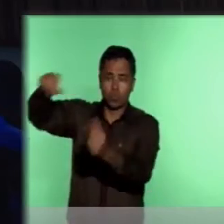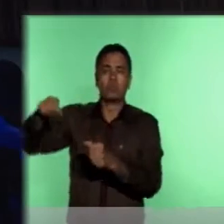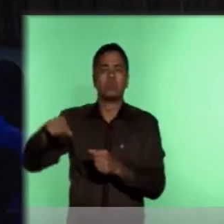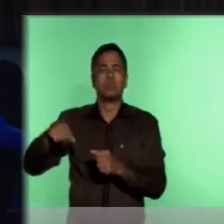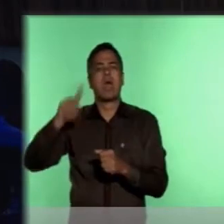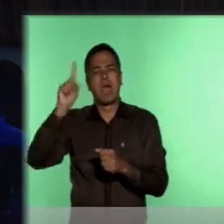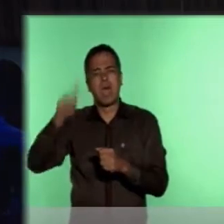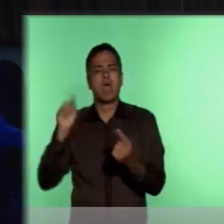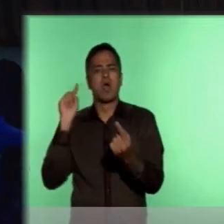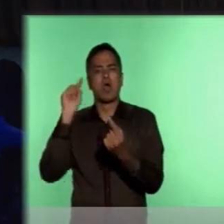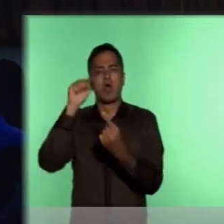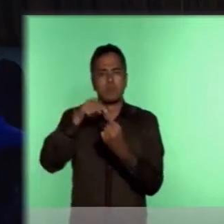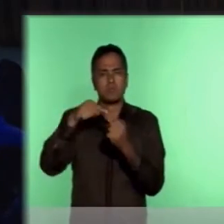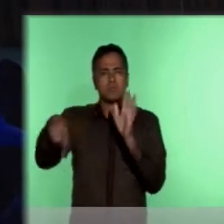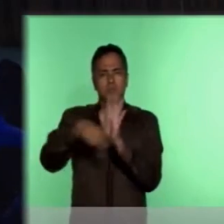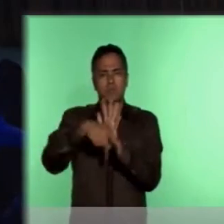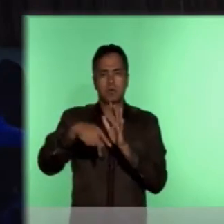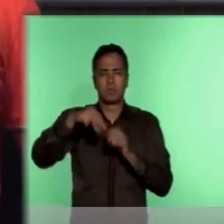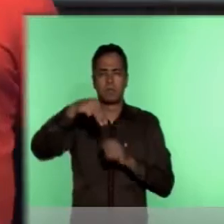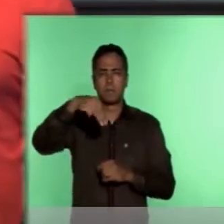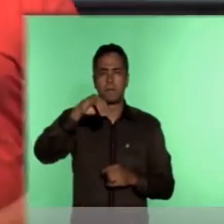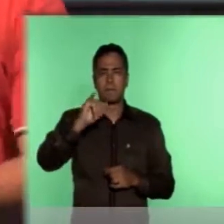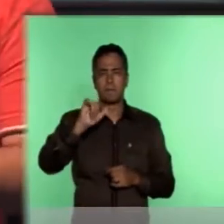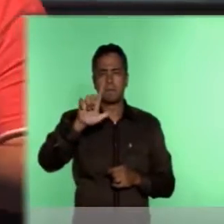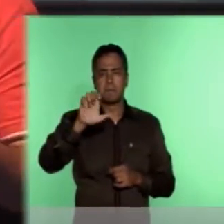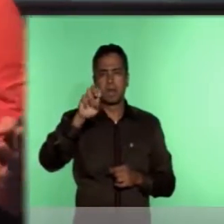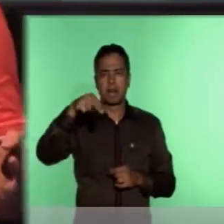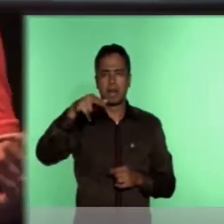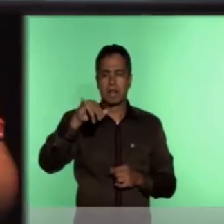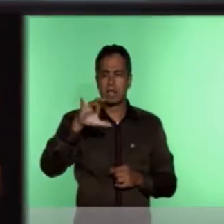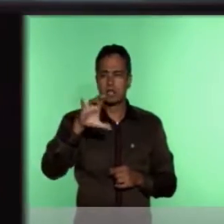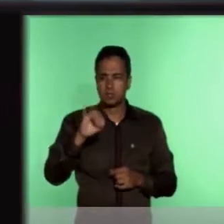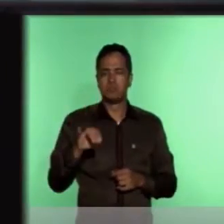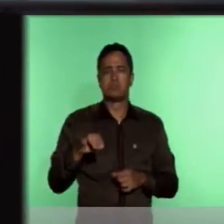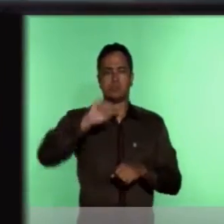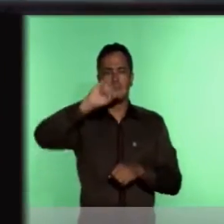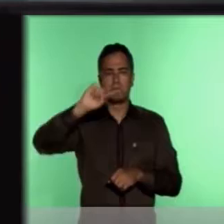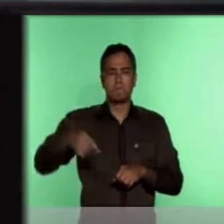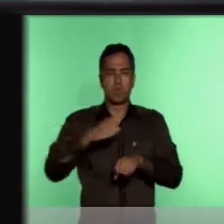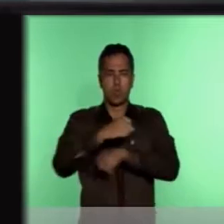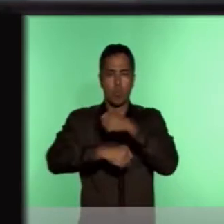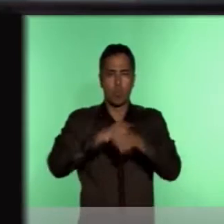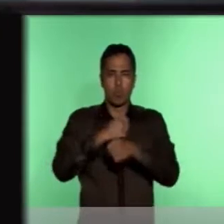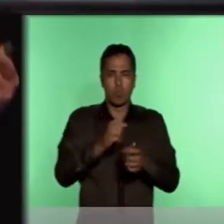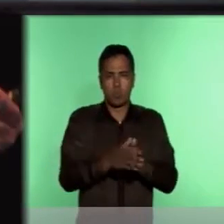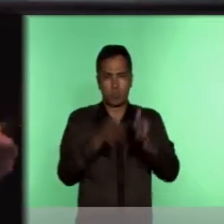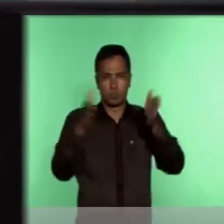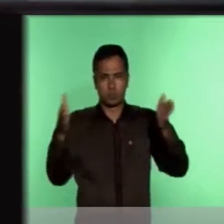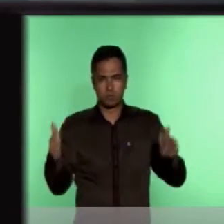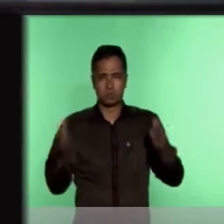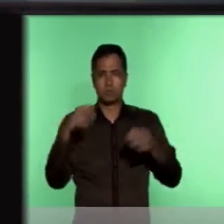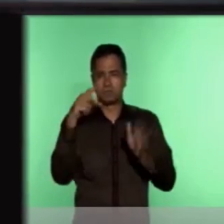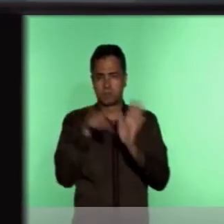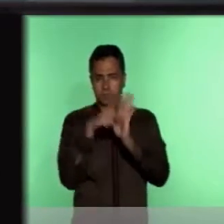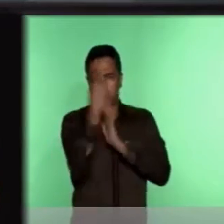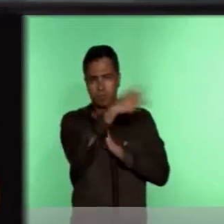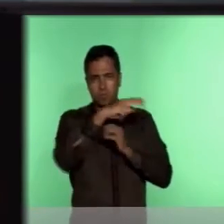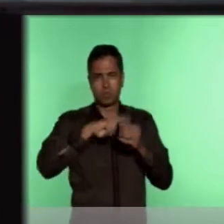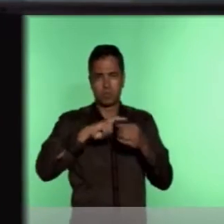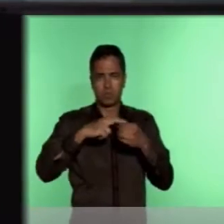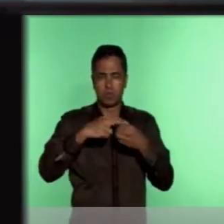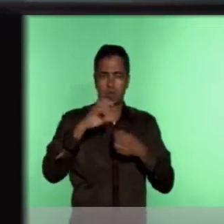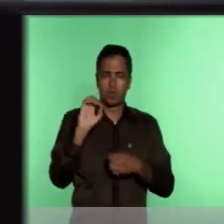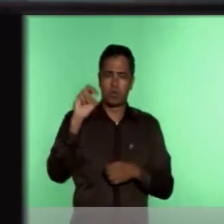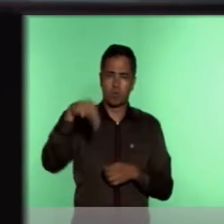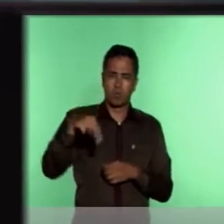milênio, das Nações Unidas. Vários de vocês, nos municípios, têm programas do governo federal que tratam dos objetivos